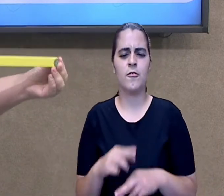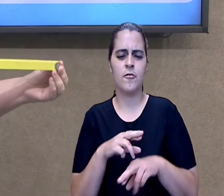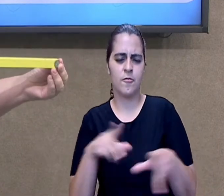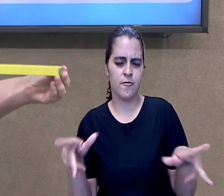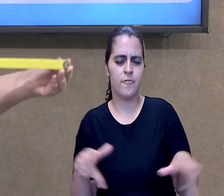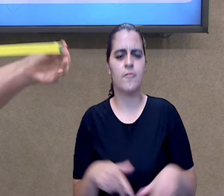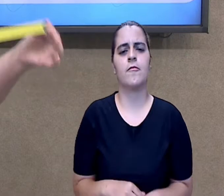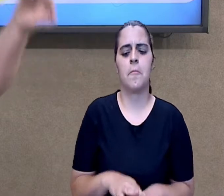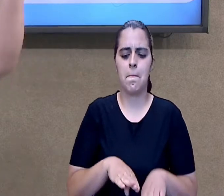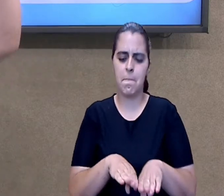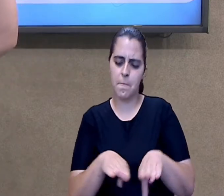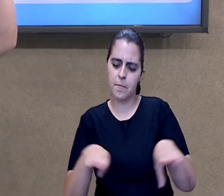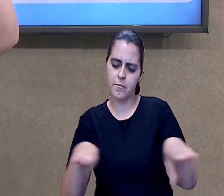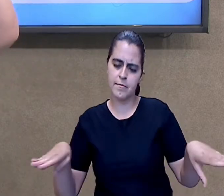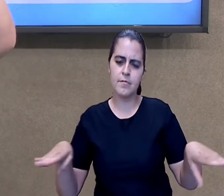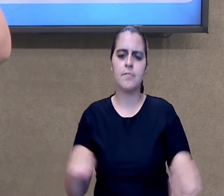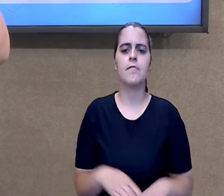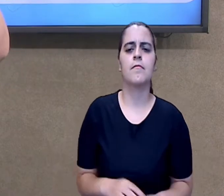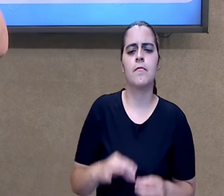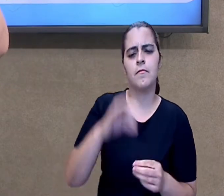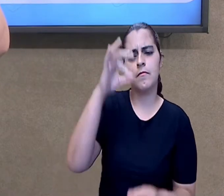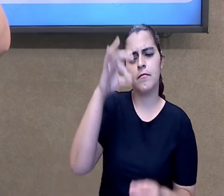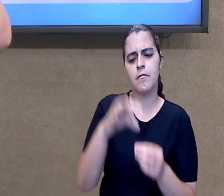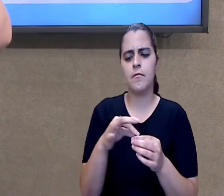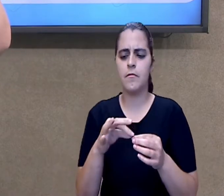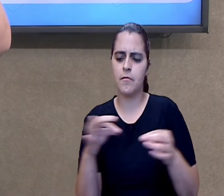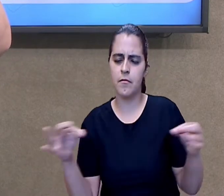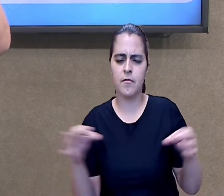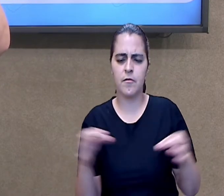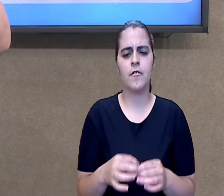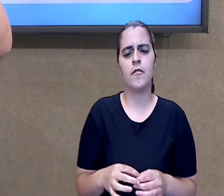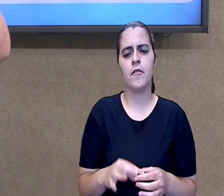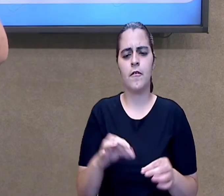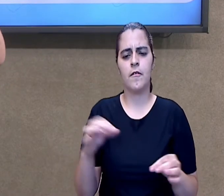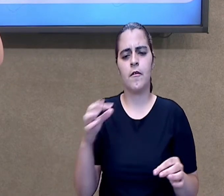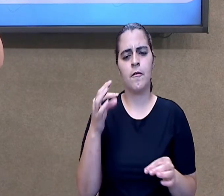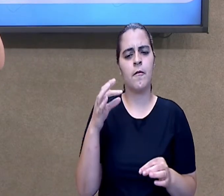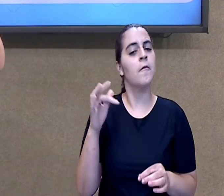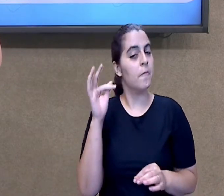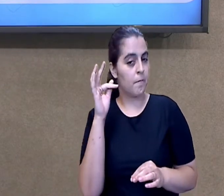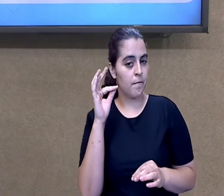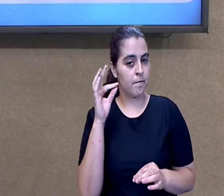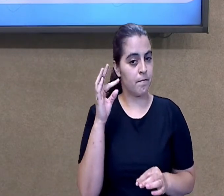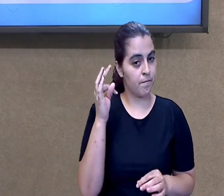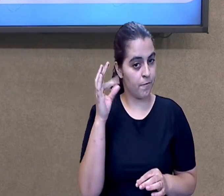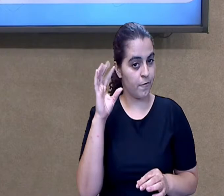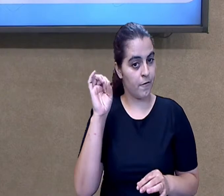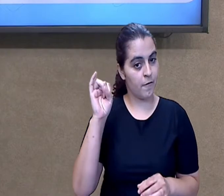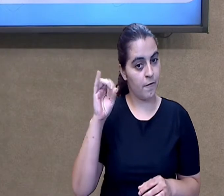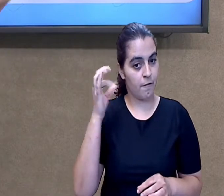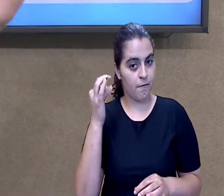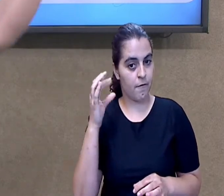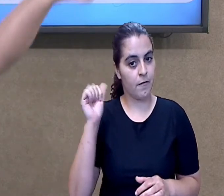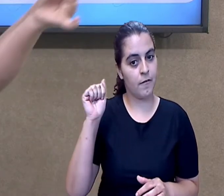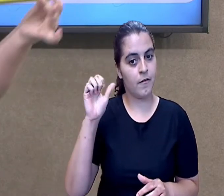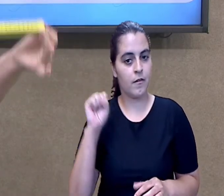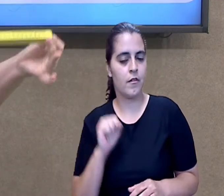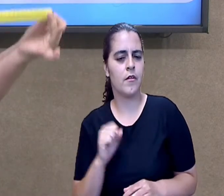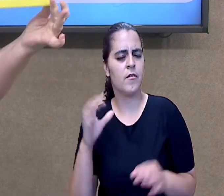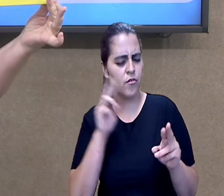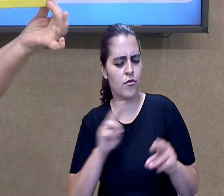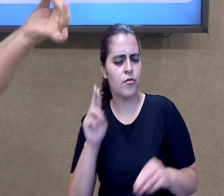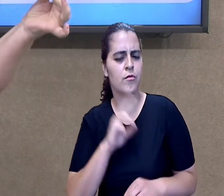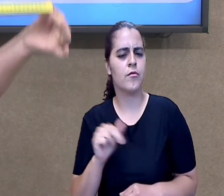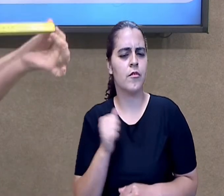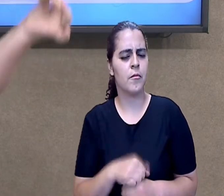coisas planas, que fica mais fácil. A gente, quando vai comprar fitas para fazer laços de cabeça, a gente usa essa